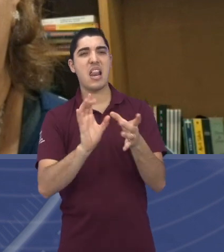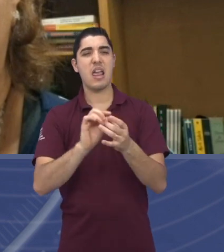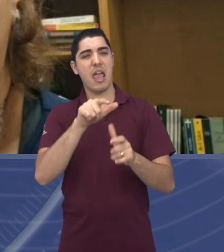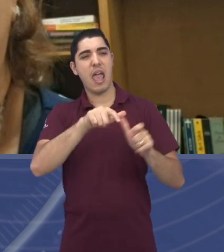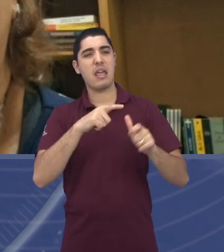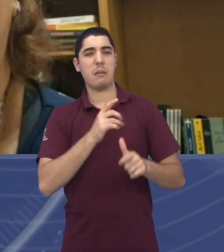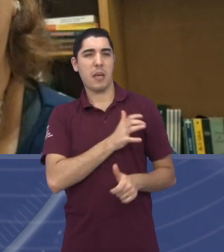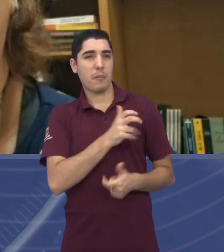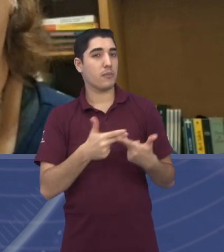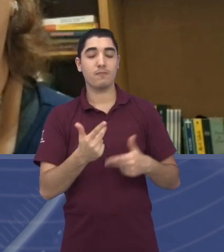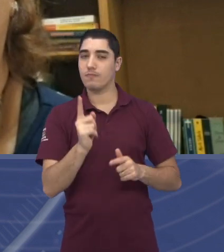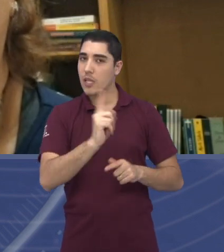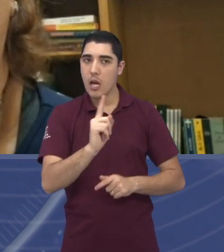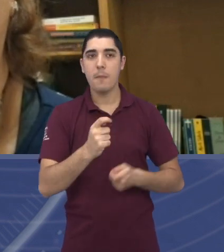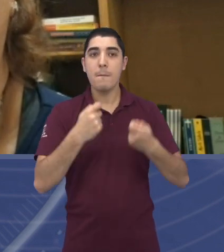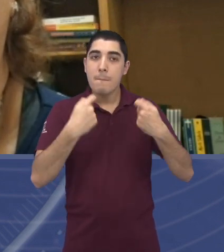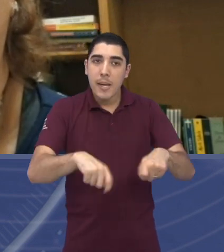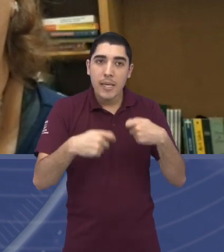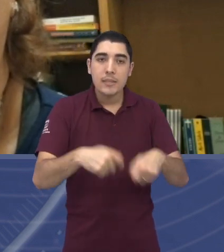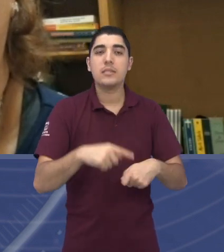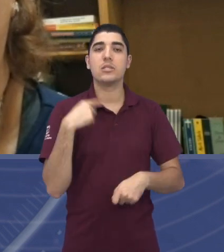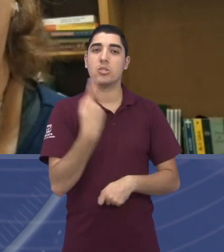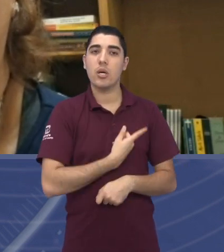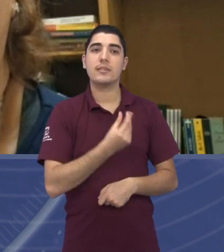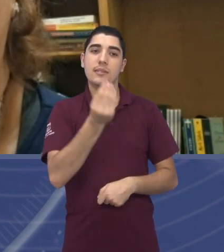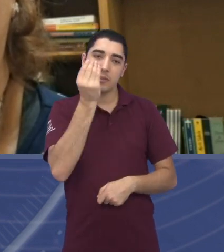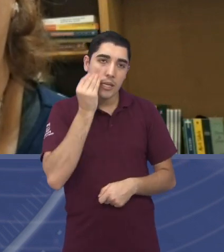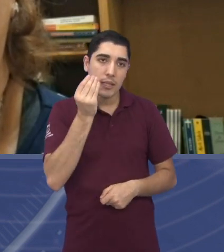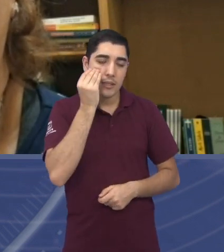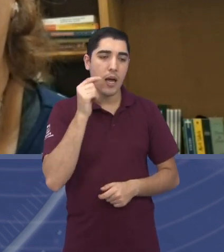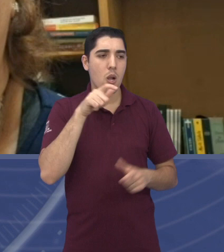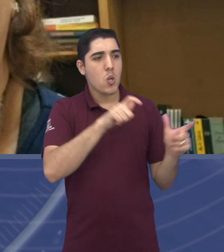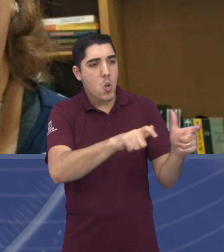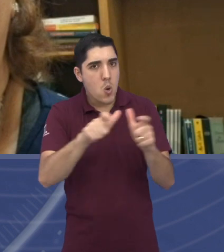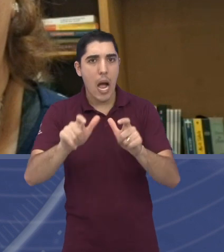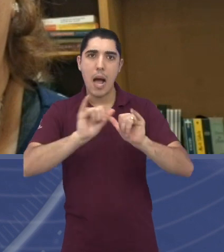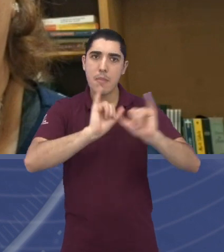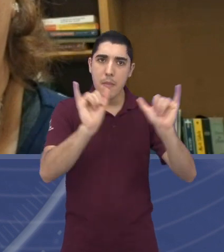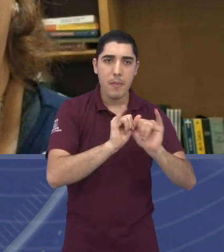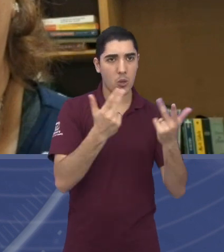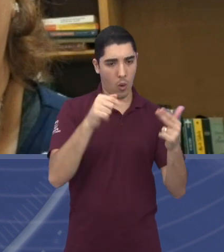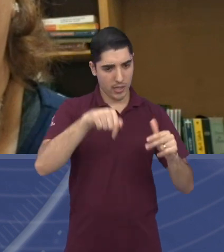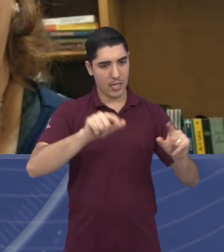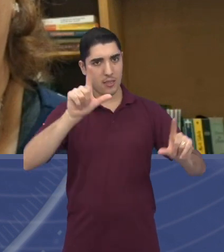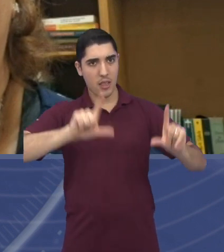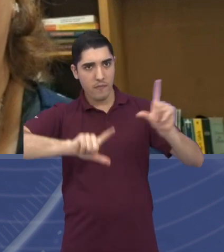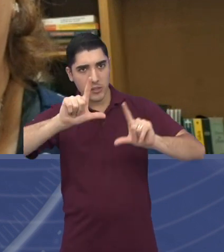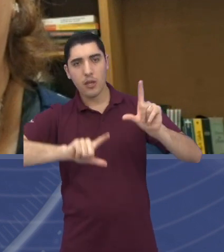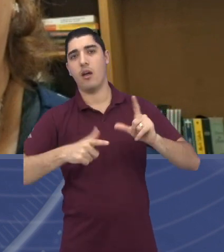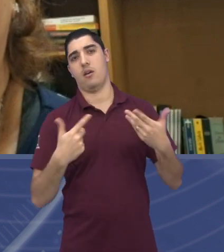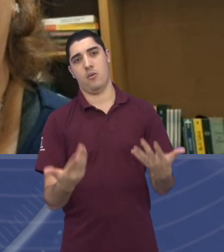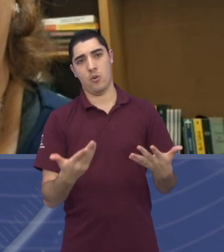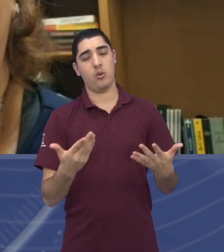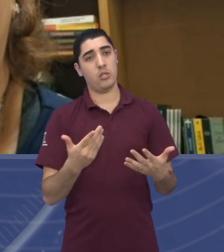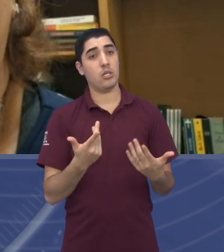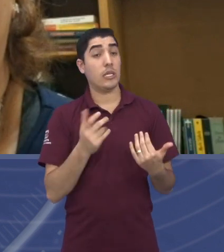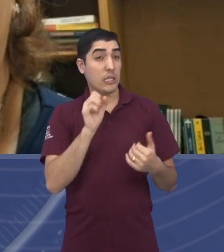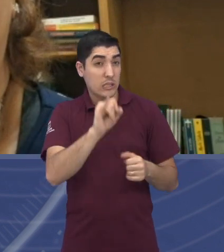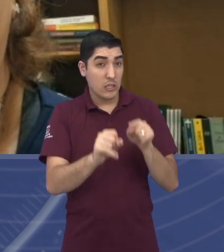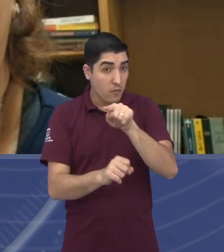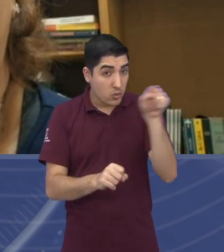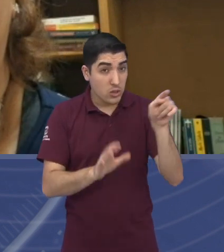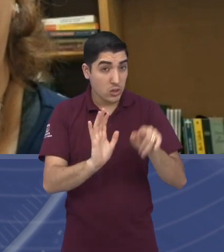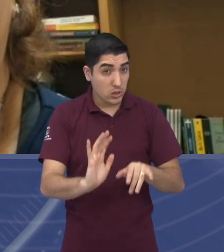A gente precisa de mais espaços como esse, né, de estar falando sobre esse assunto. E também, se você foi vítima